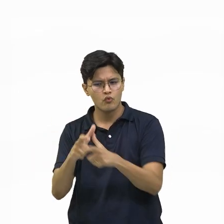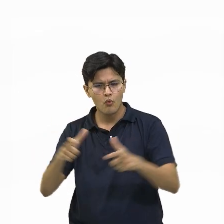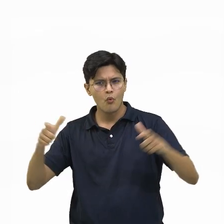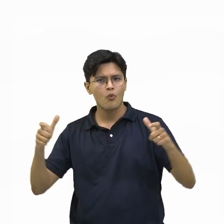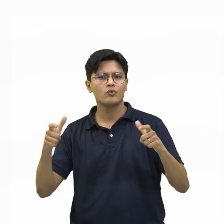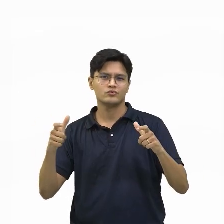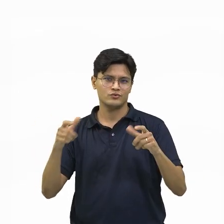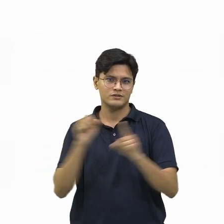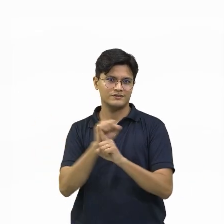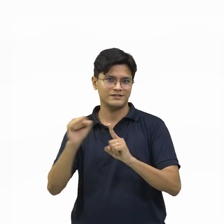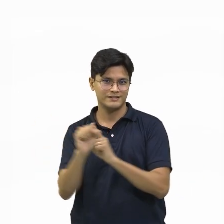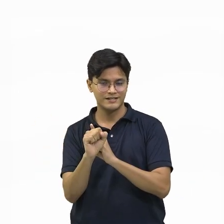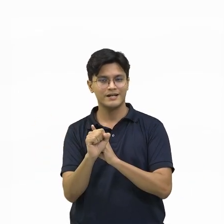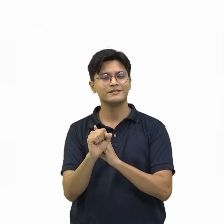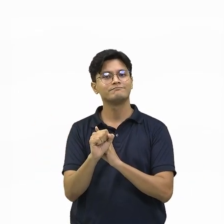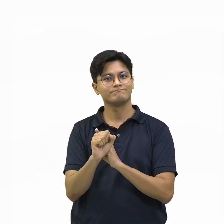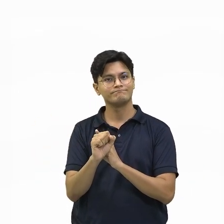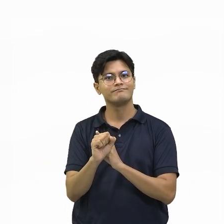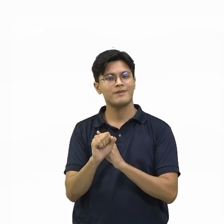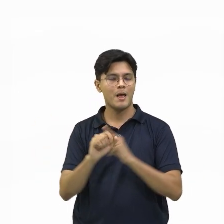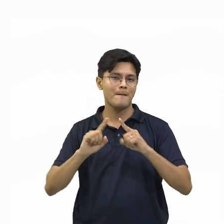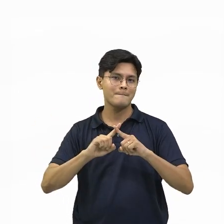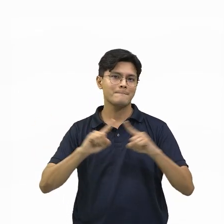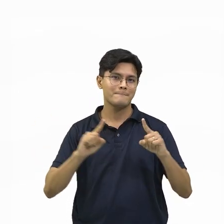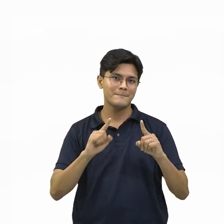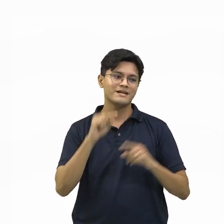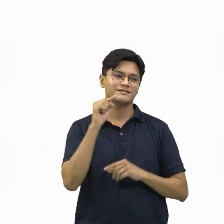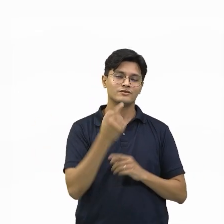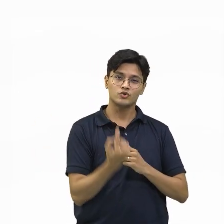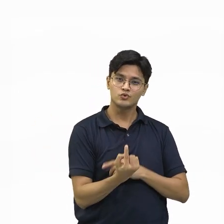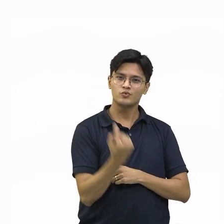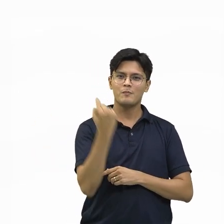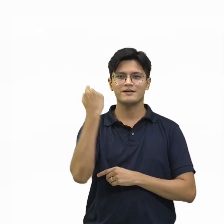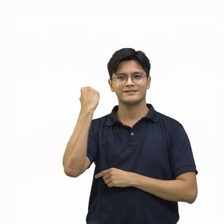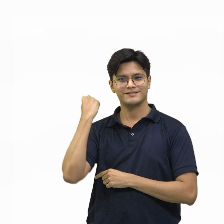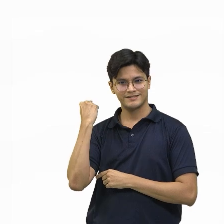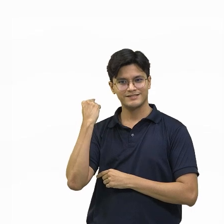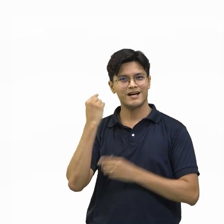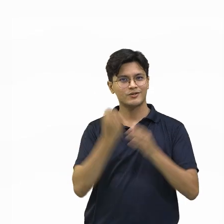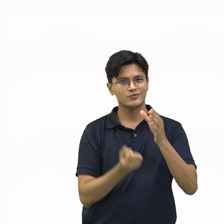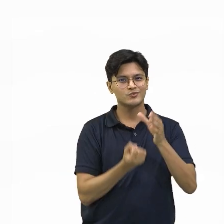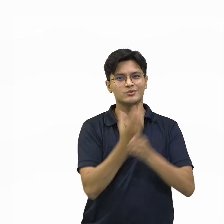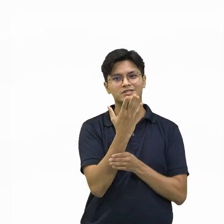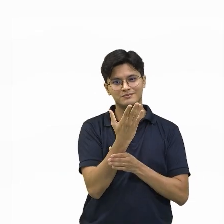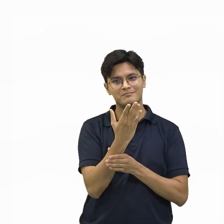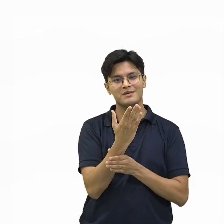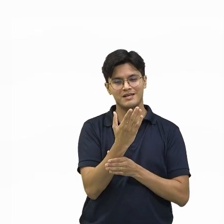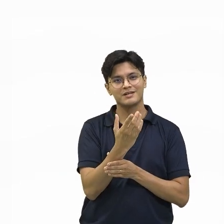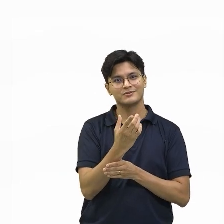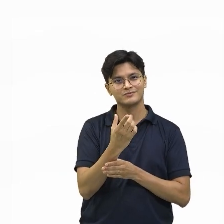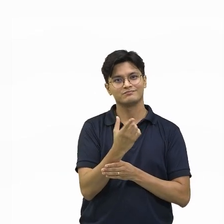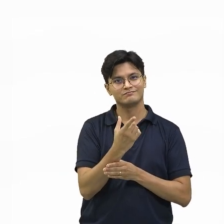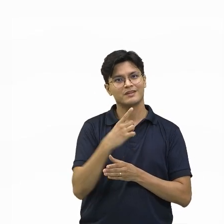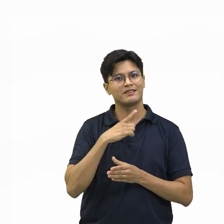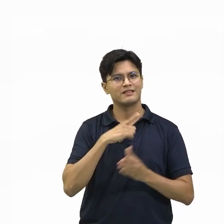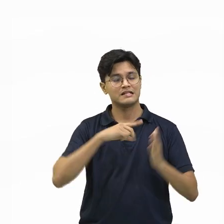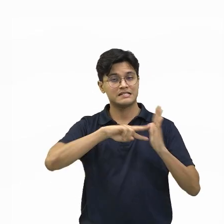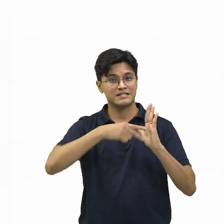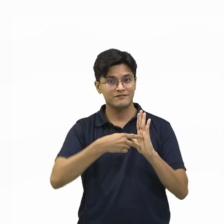da sociedade, tem como no seu berço, né, no seu germe inicial, a exclusão,